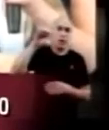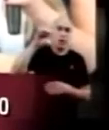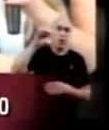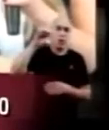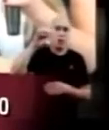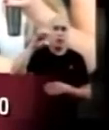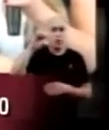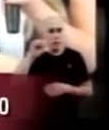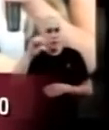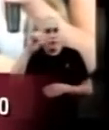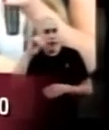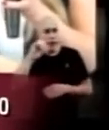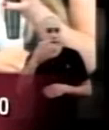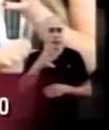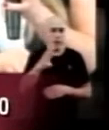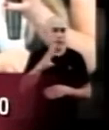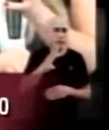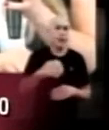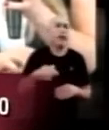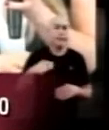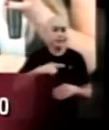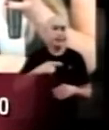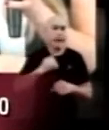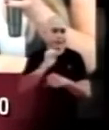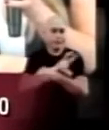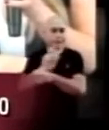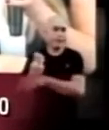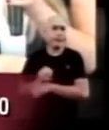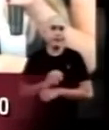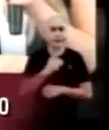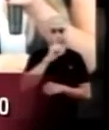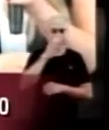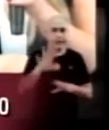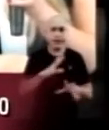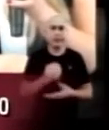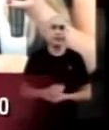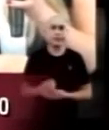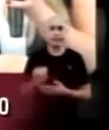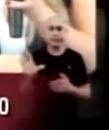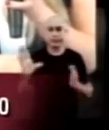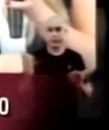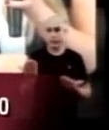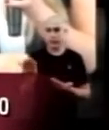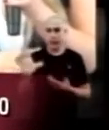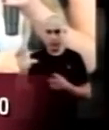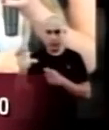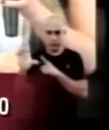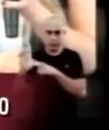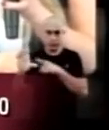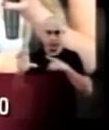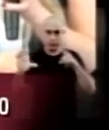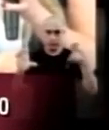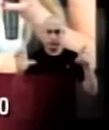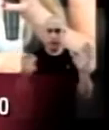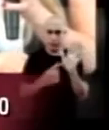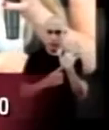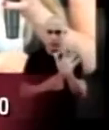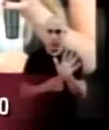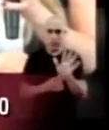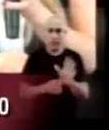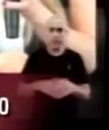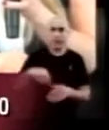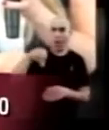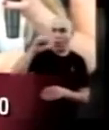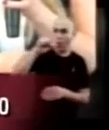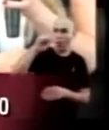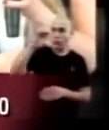também corresponde a uma circulação importante do vírus. Próximo. Em relação aos casos graves, uma média de 8 novos casos por